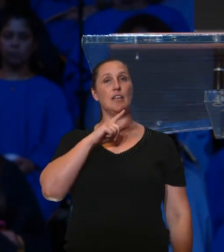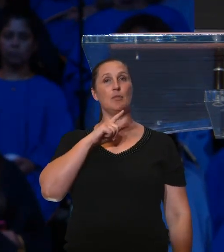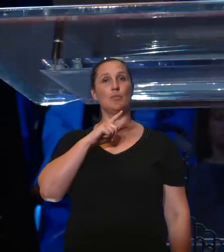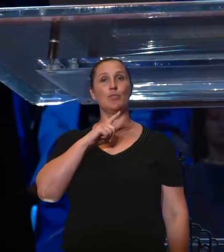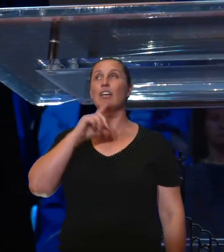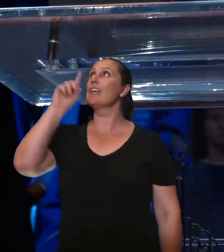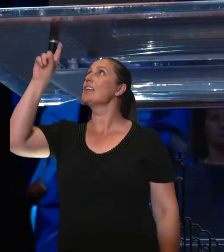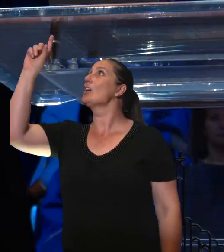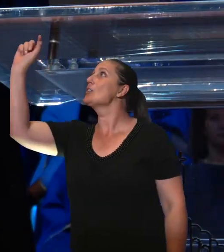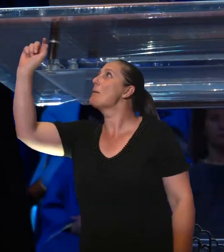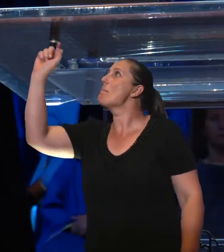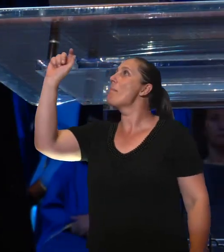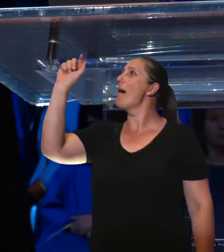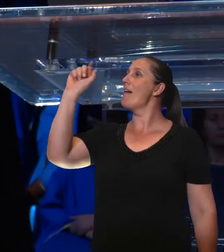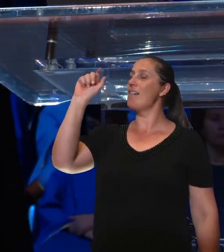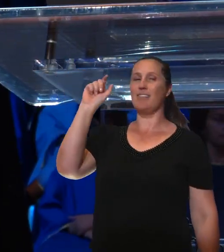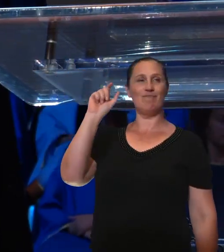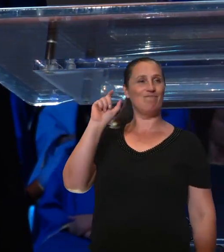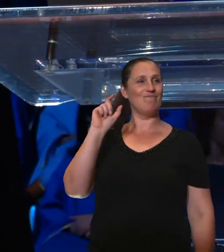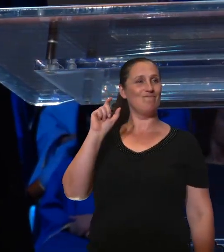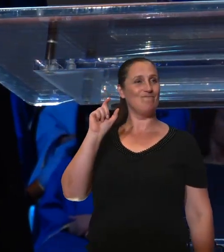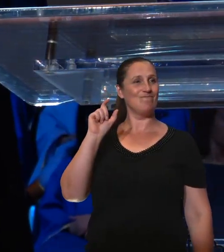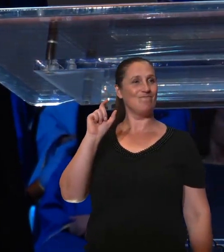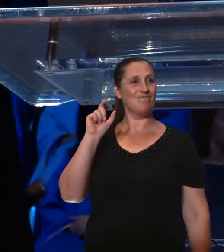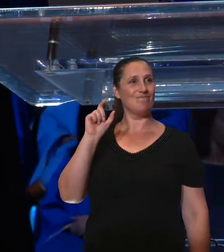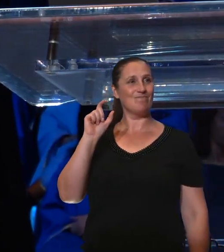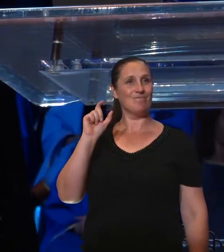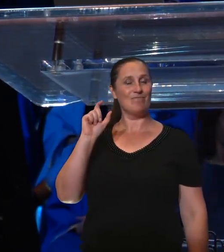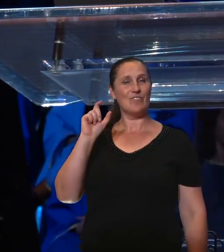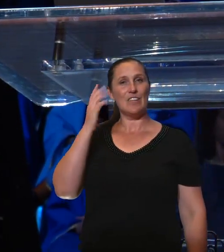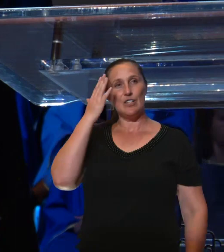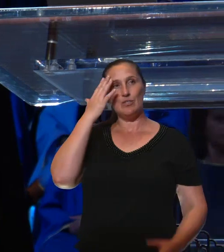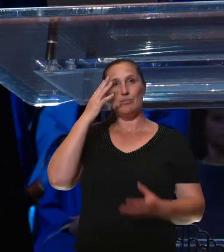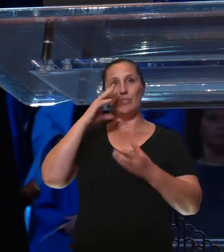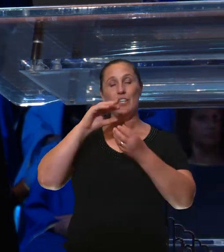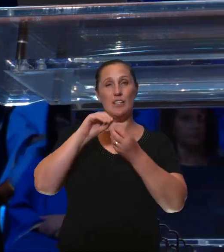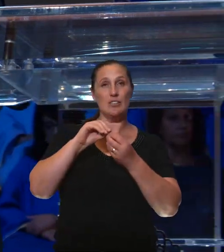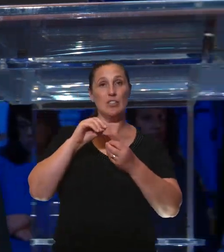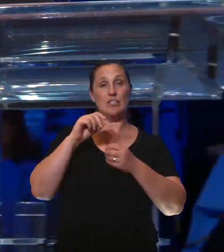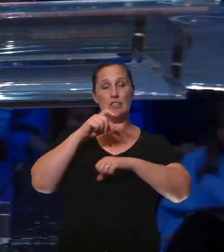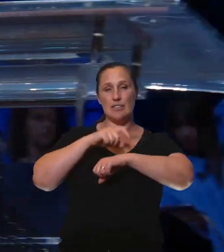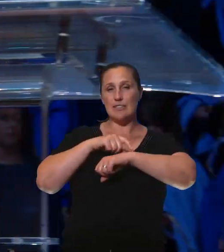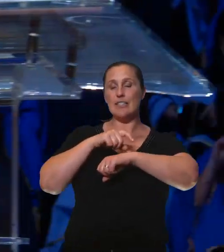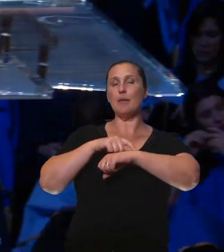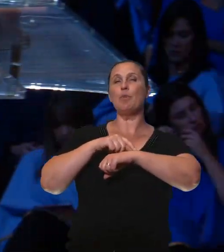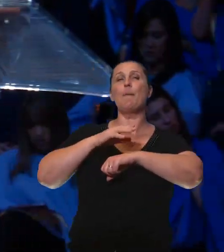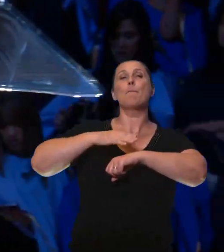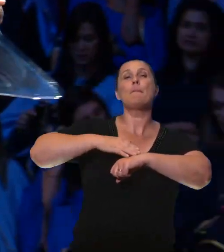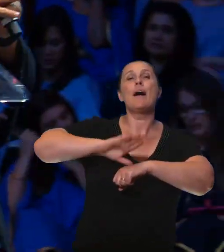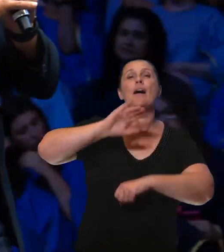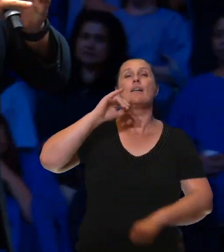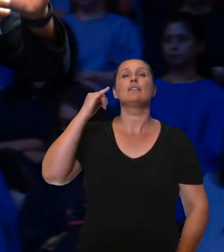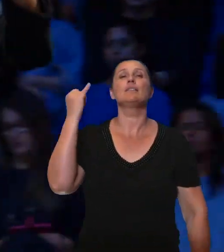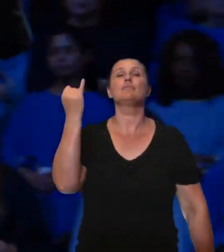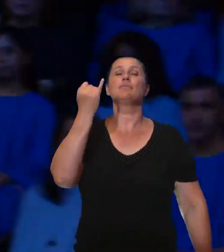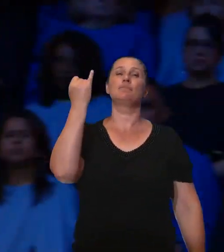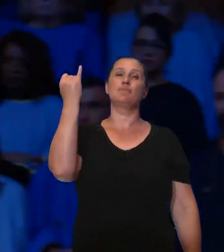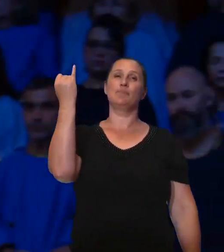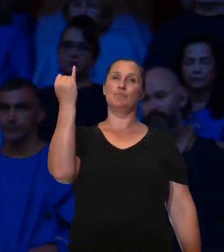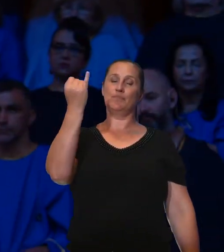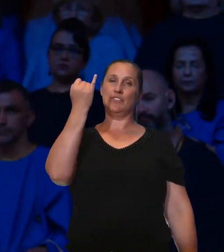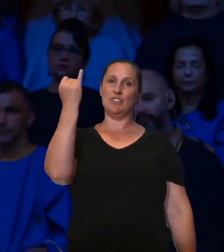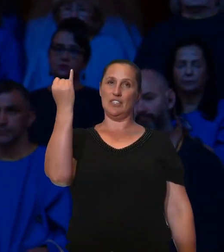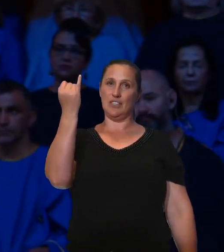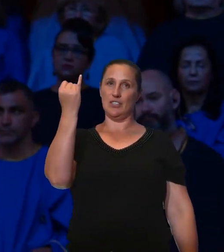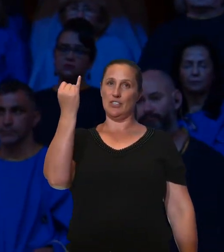de Deus, porque eu entendo que nesses tempos vai ser mais importante o que